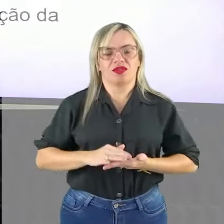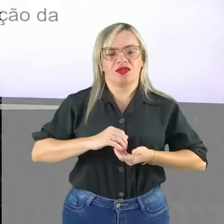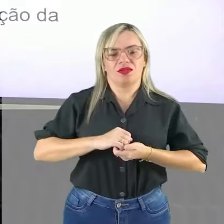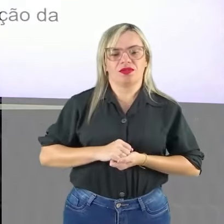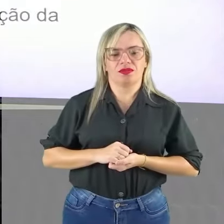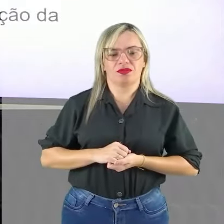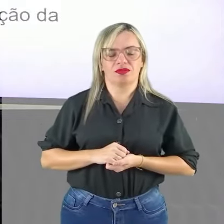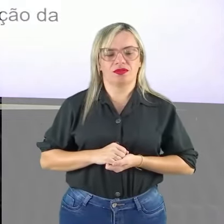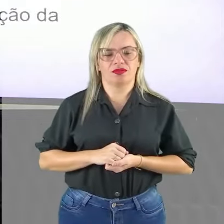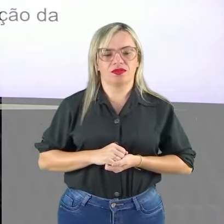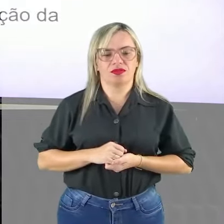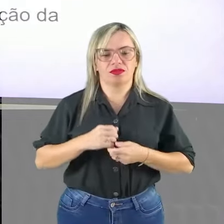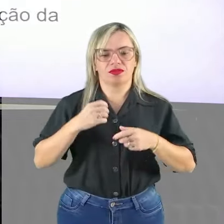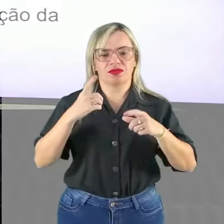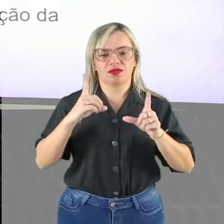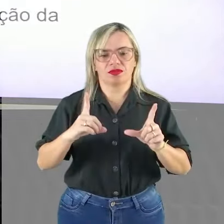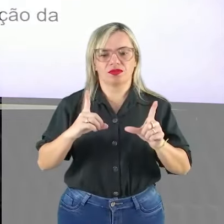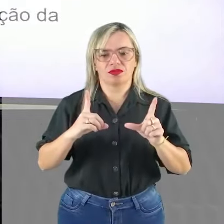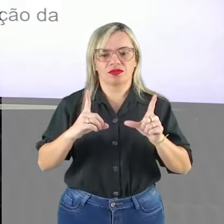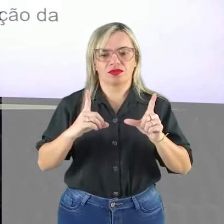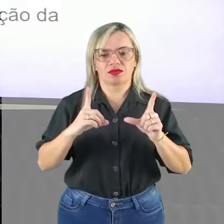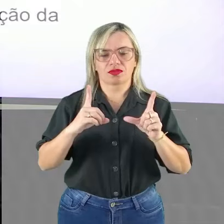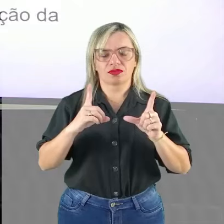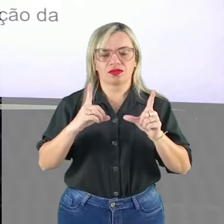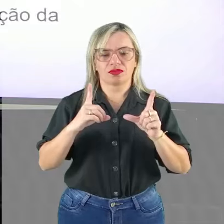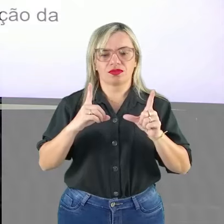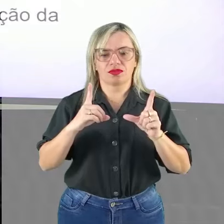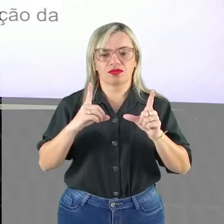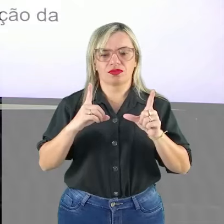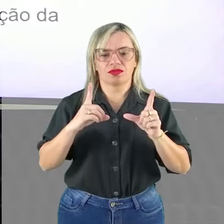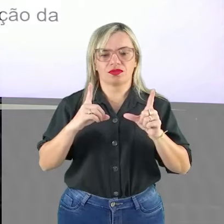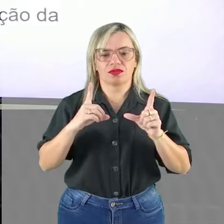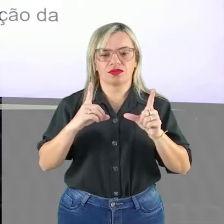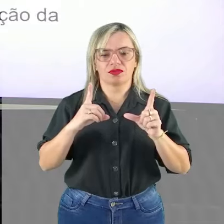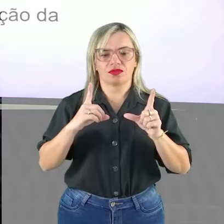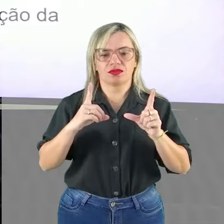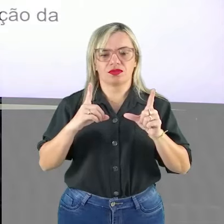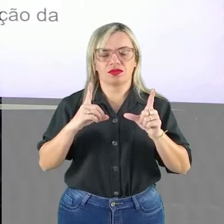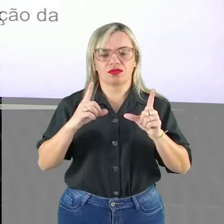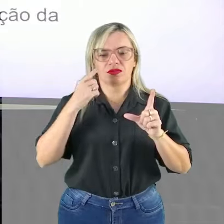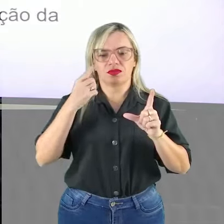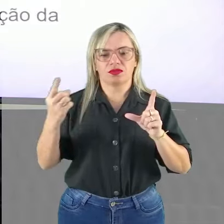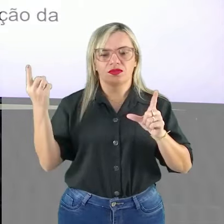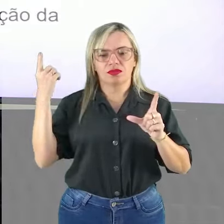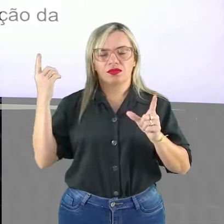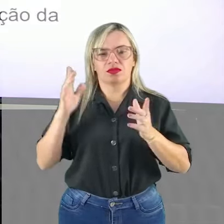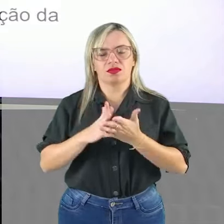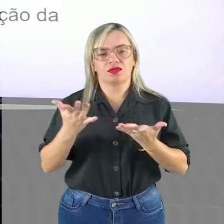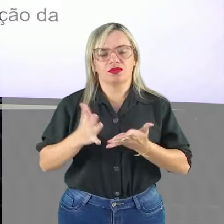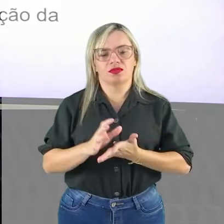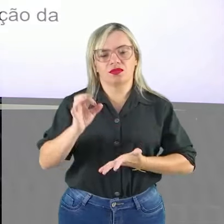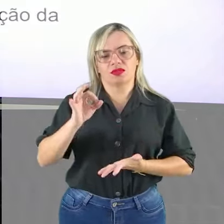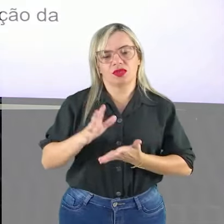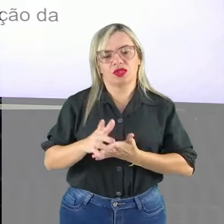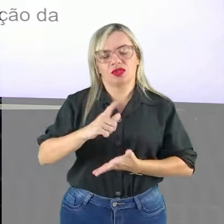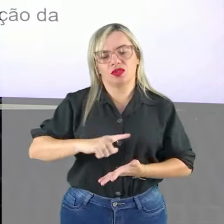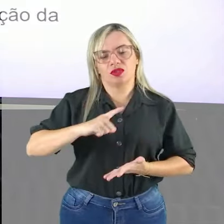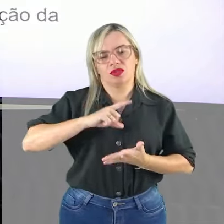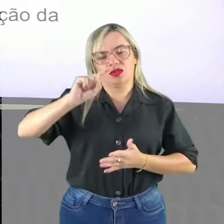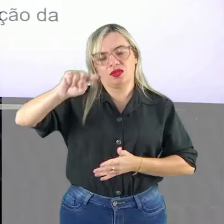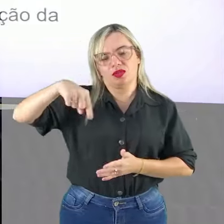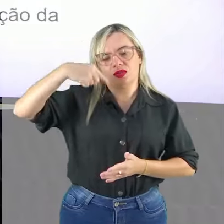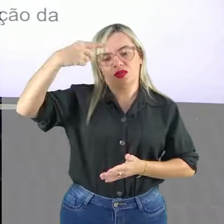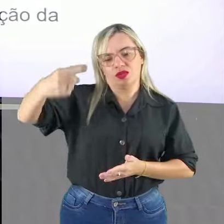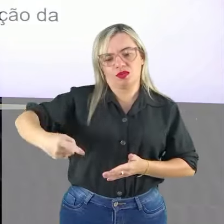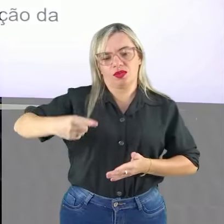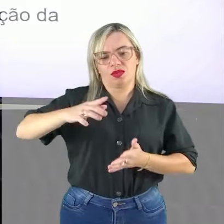eh relação entre os sentidos do paladar e do olfato na gastronomia aqui estaria correto se estivesse depois do